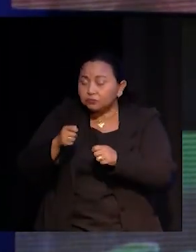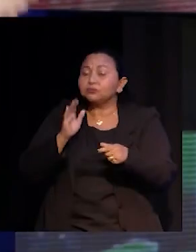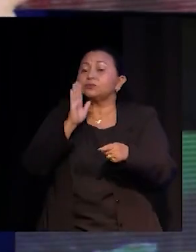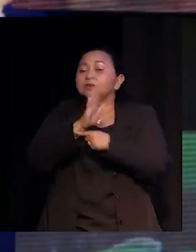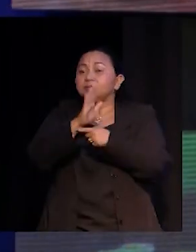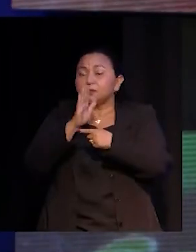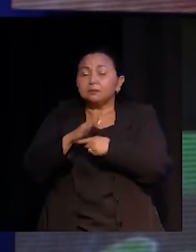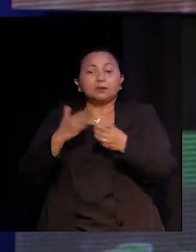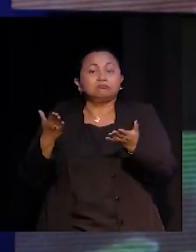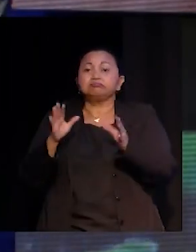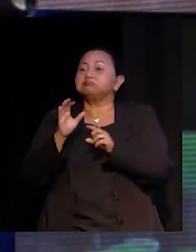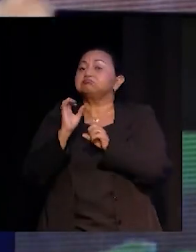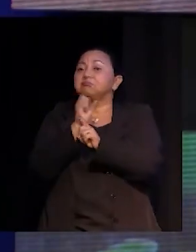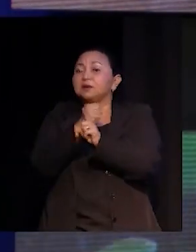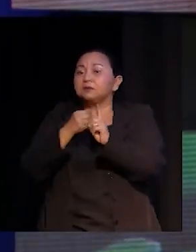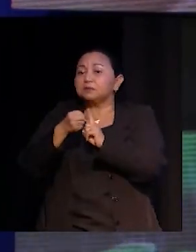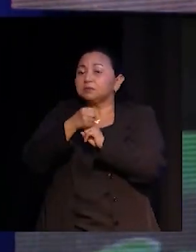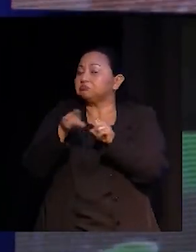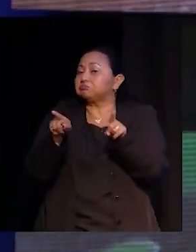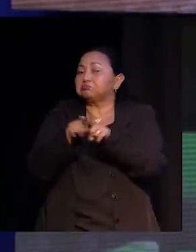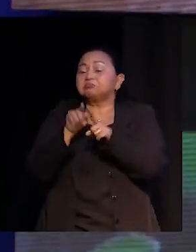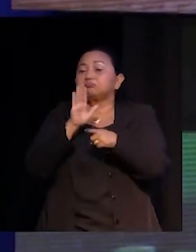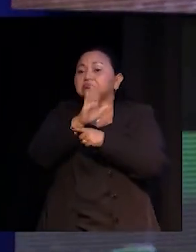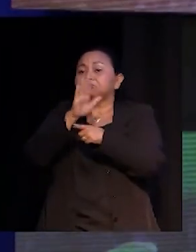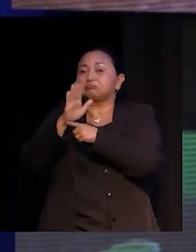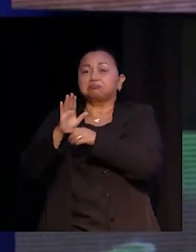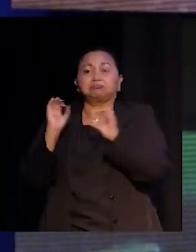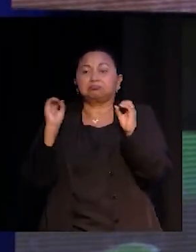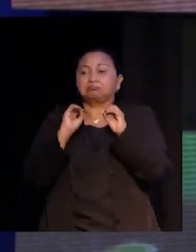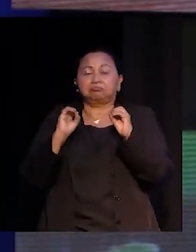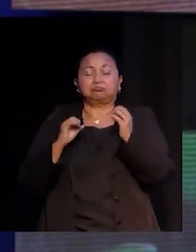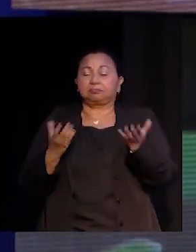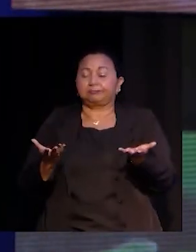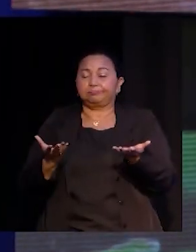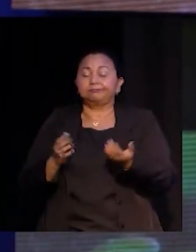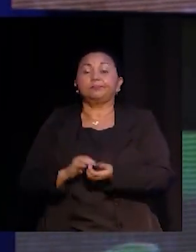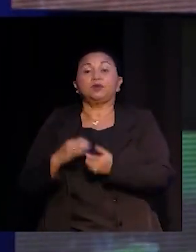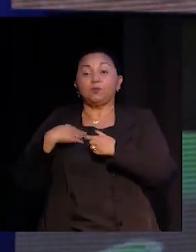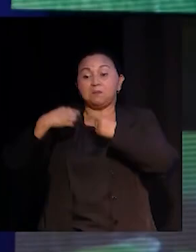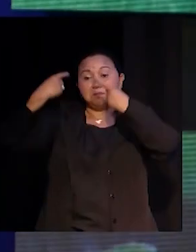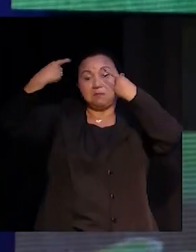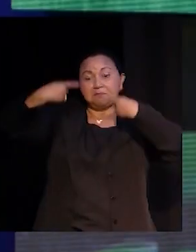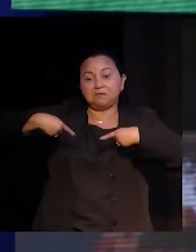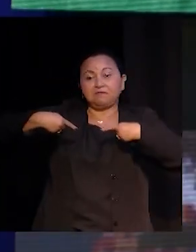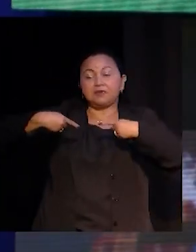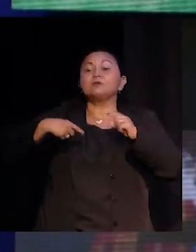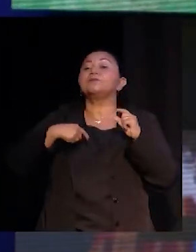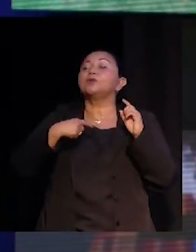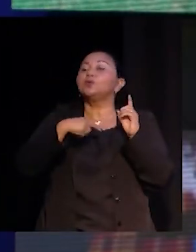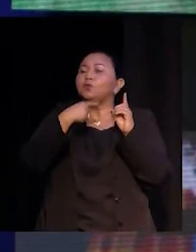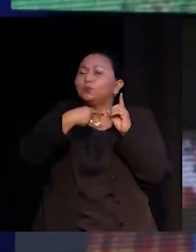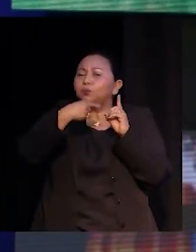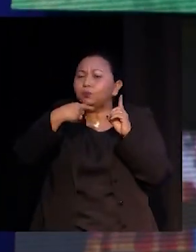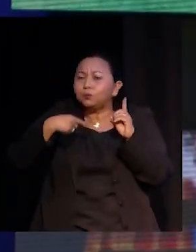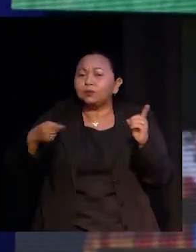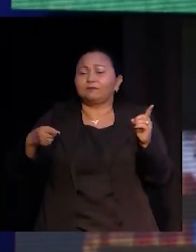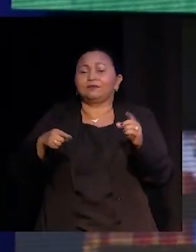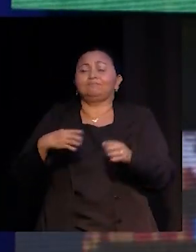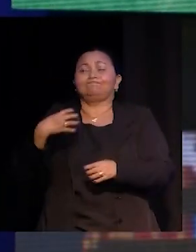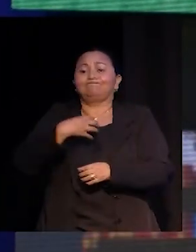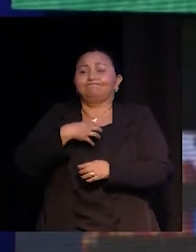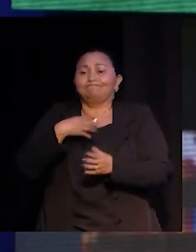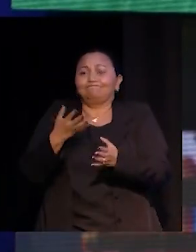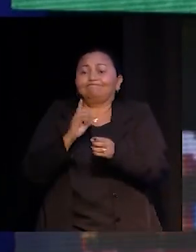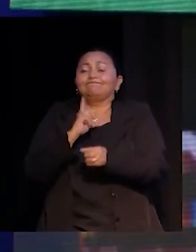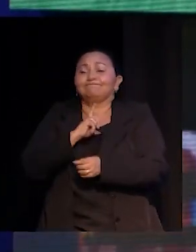o nosso país. Esse é exatamente o desafio que nos espera